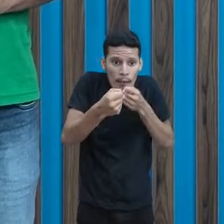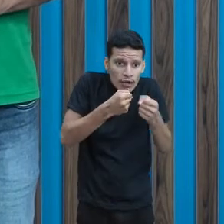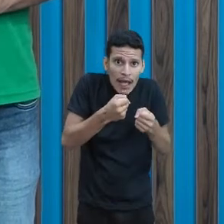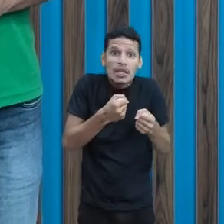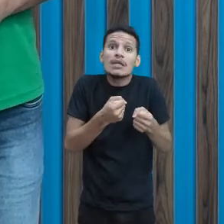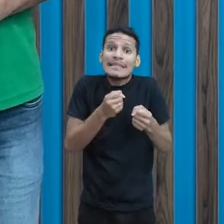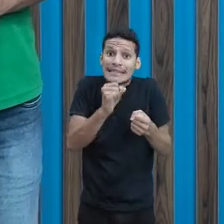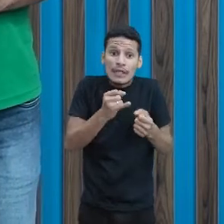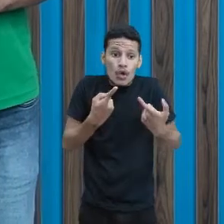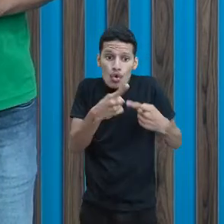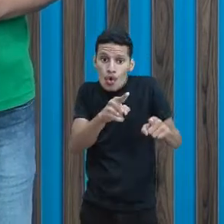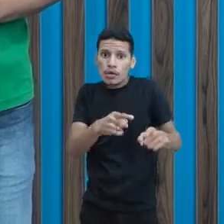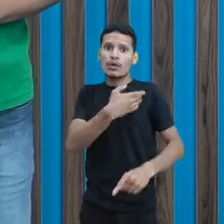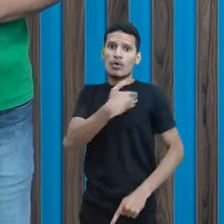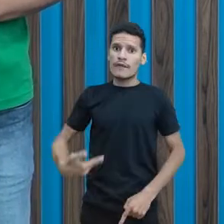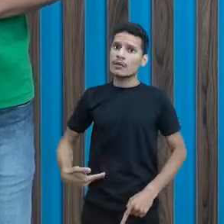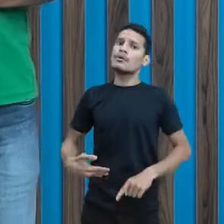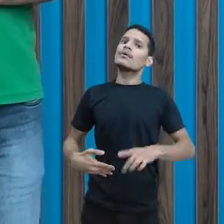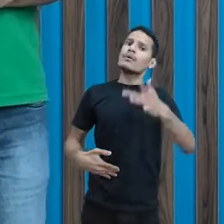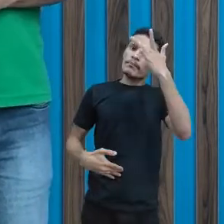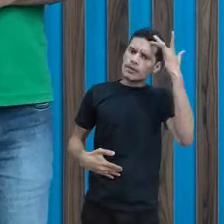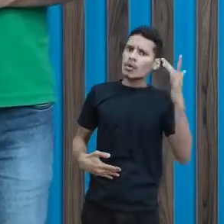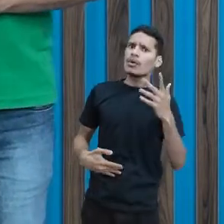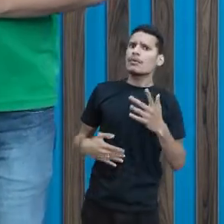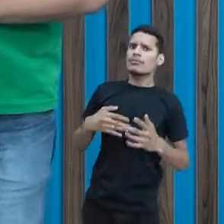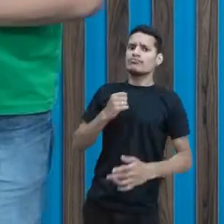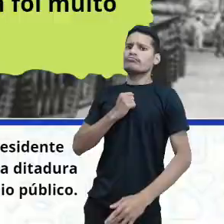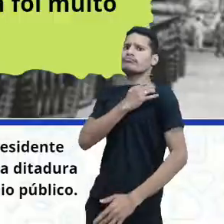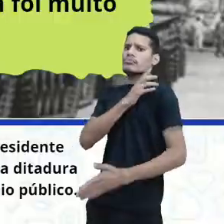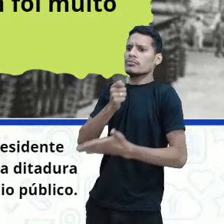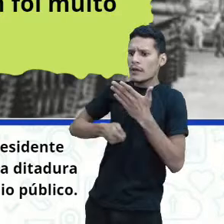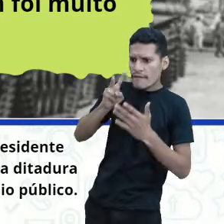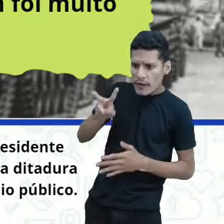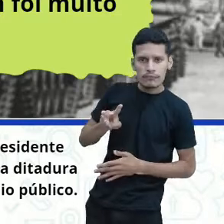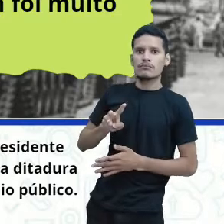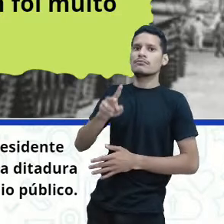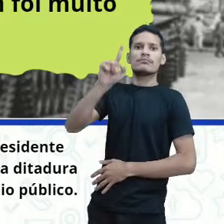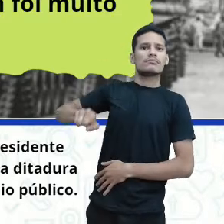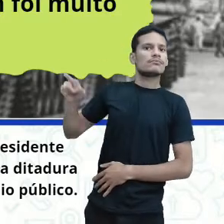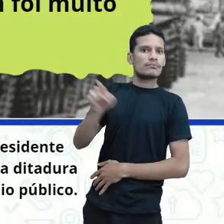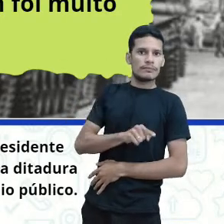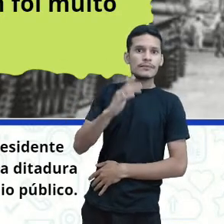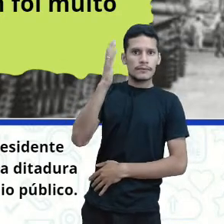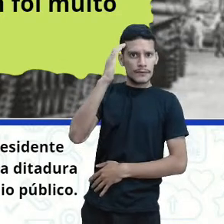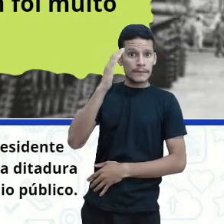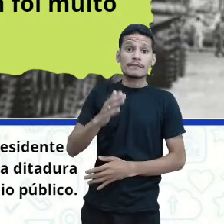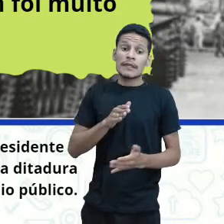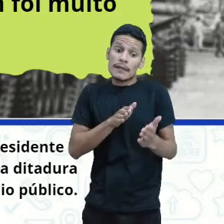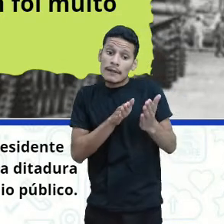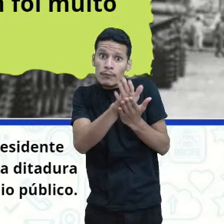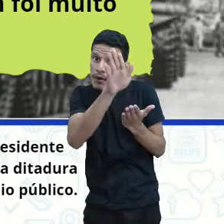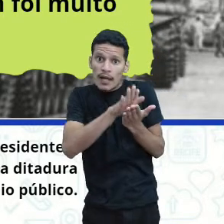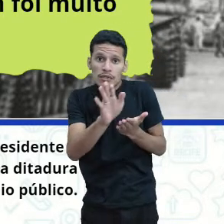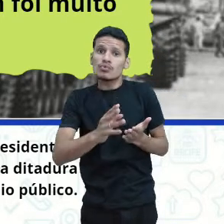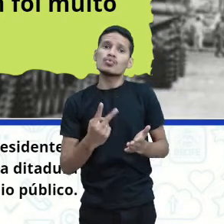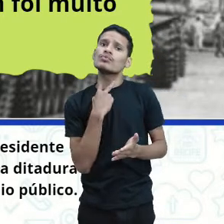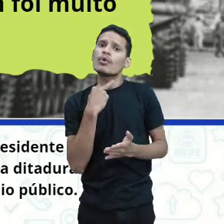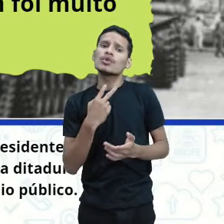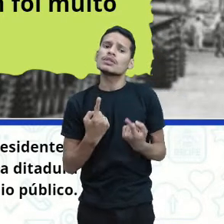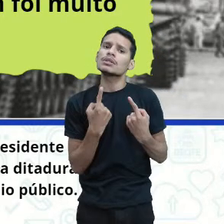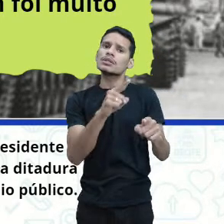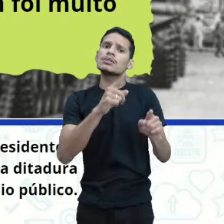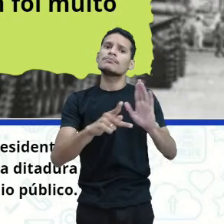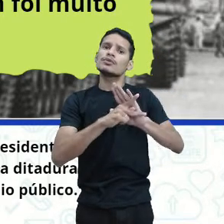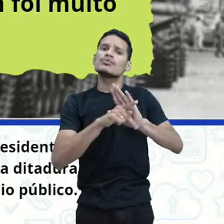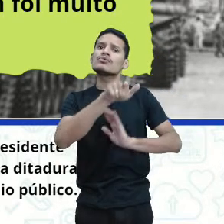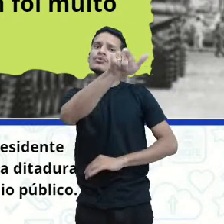ó, está proibido de fazer isso. Então, como eu destaco aí para vocês, então a imprensa não podia fazer publicações que trouxessem críticas ou denúncias ao